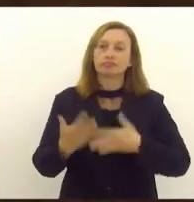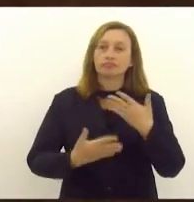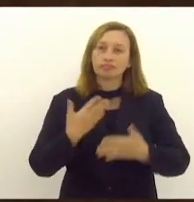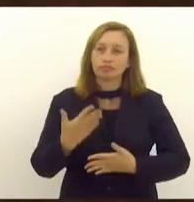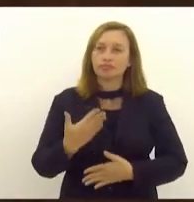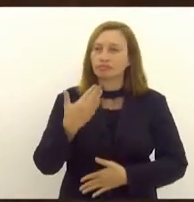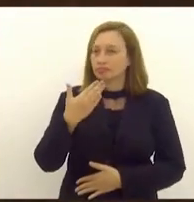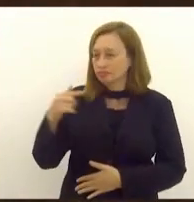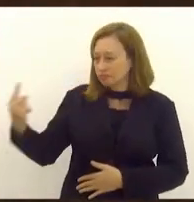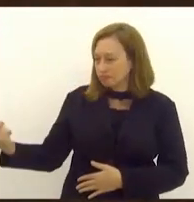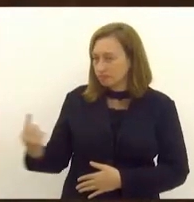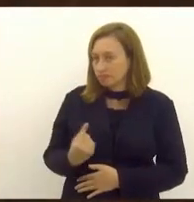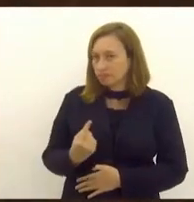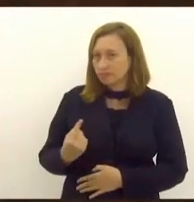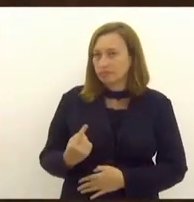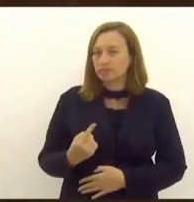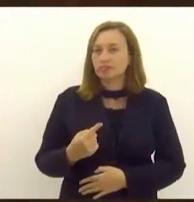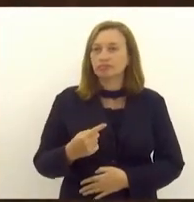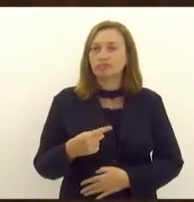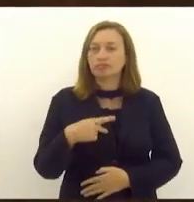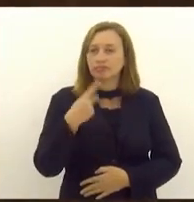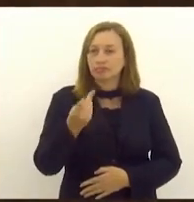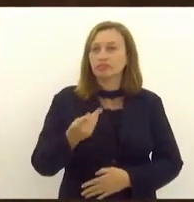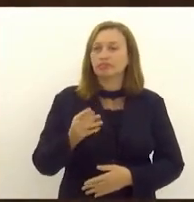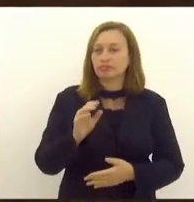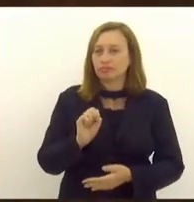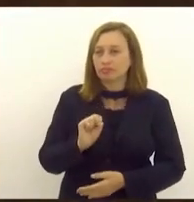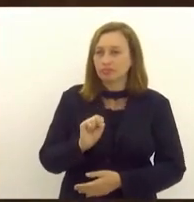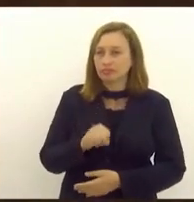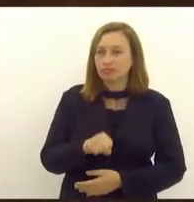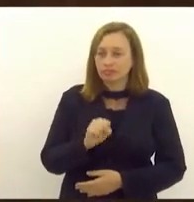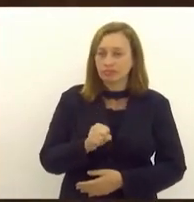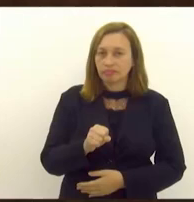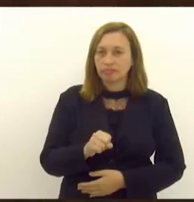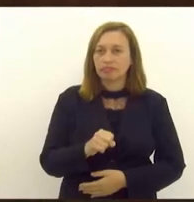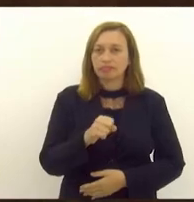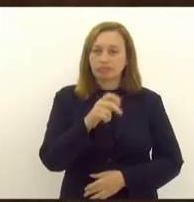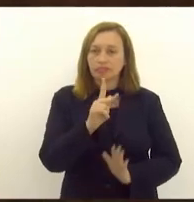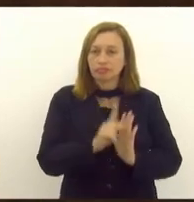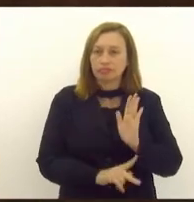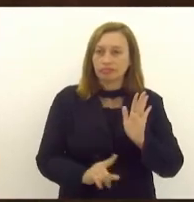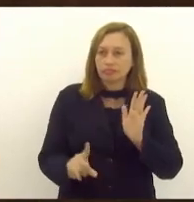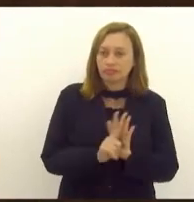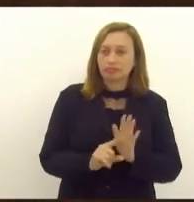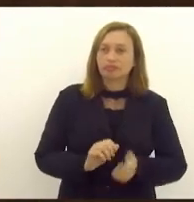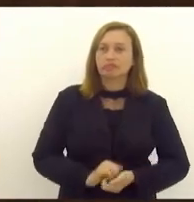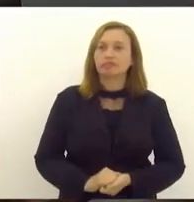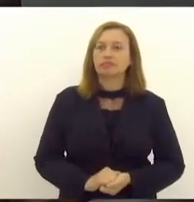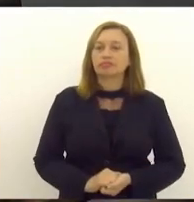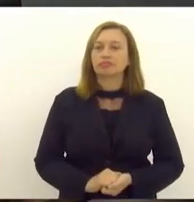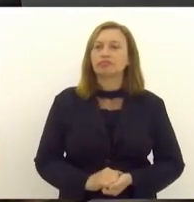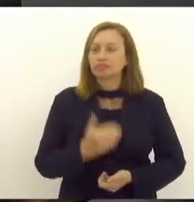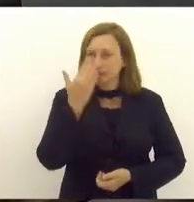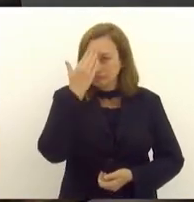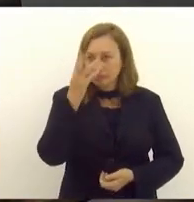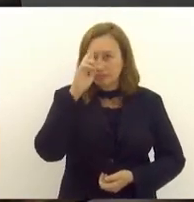que eu venho aqui dar o parecer favorável a vossa ao vosso projeto de lei obrigado